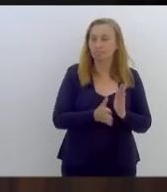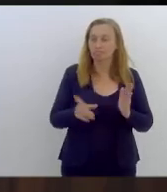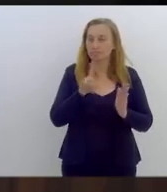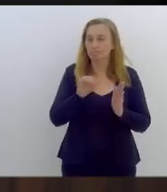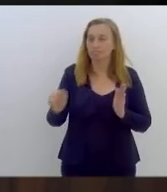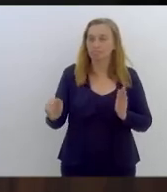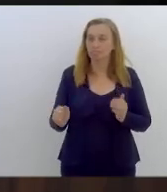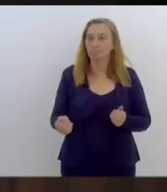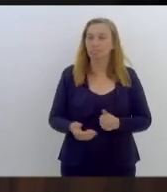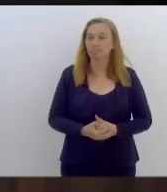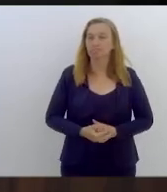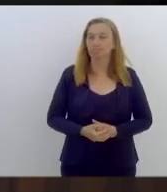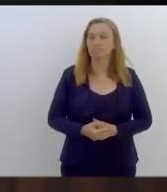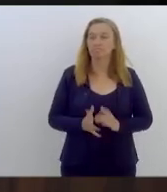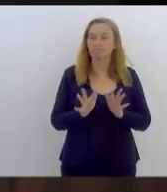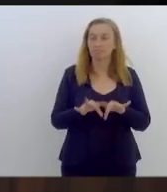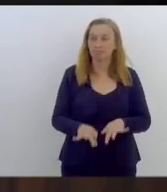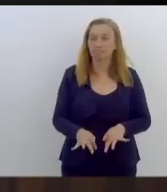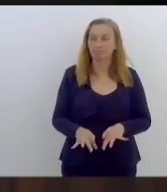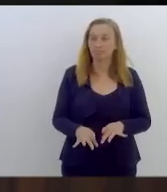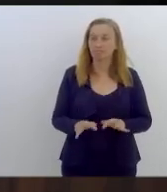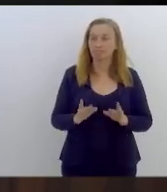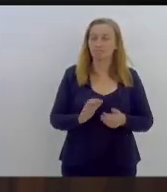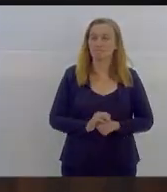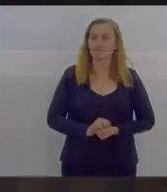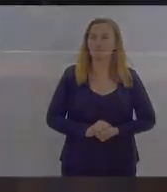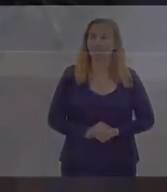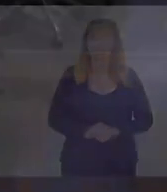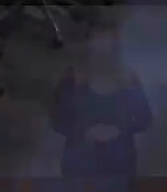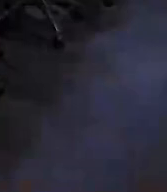com a ordem do dia está suspensa a sessão